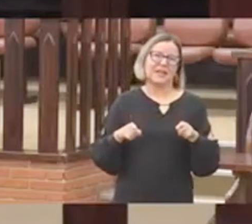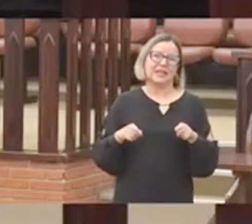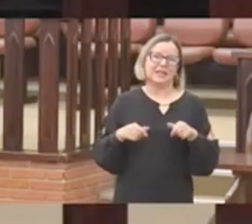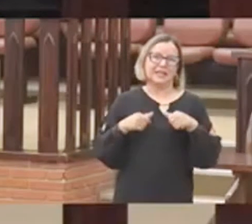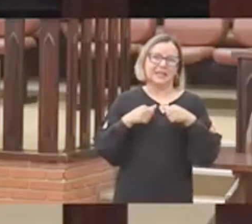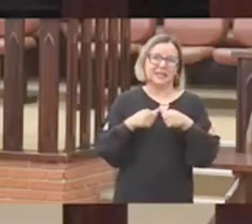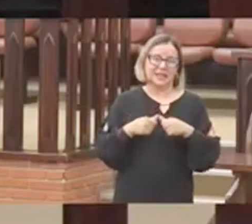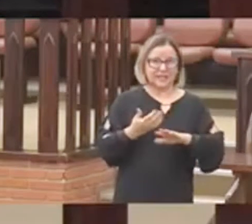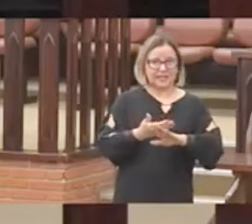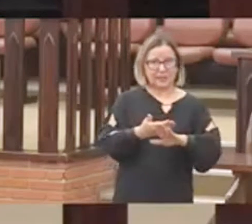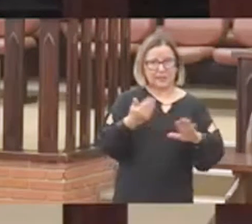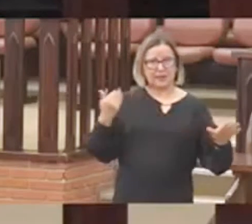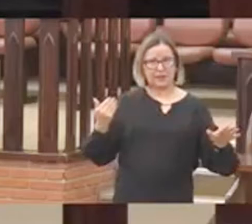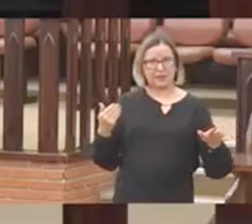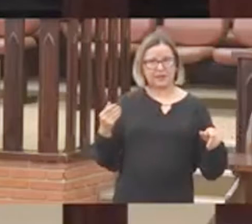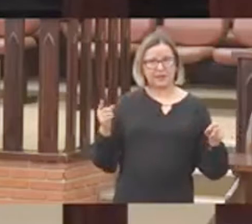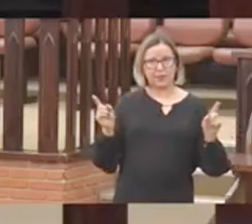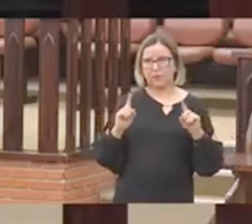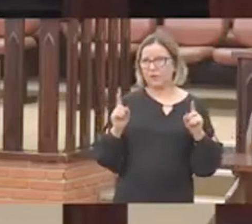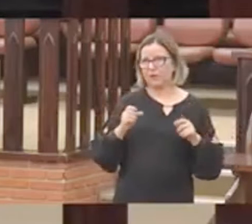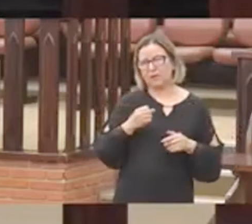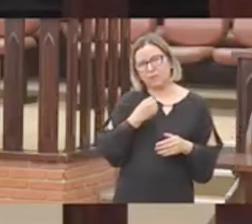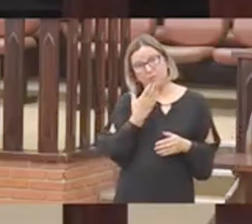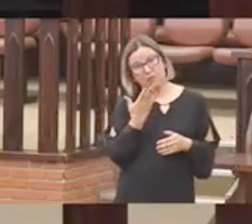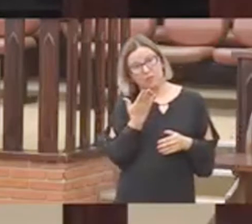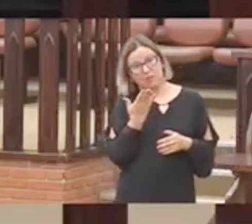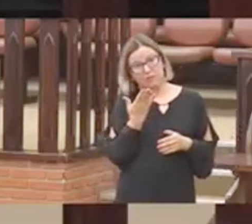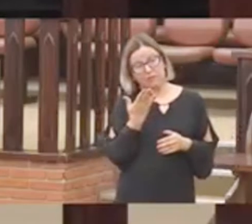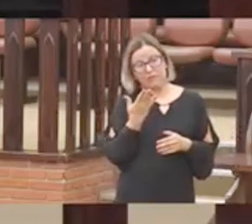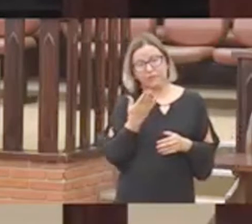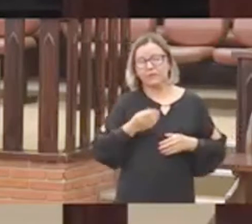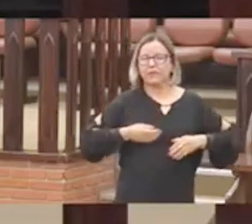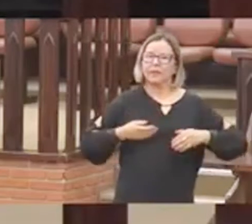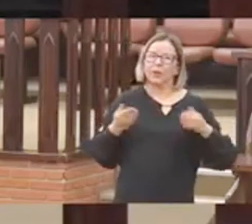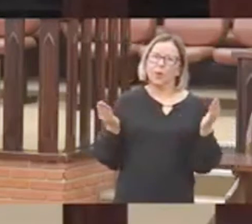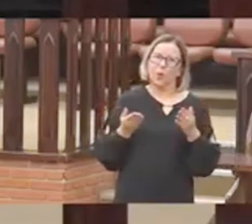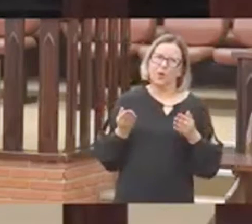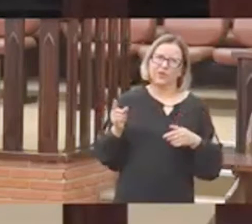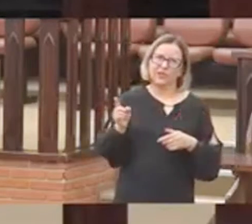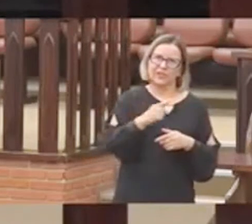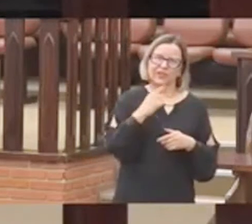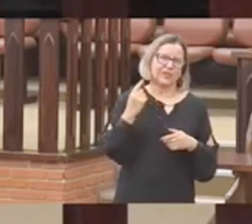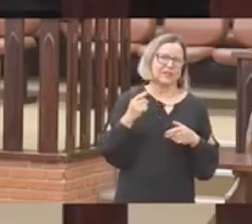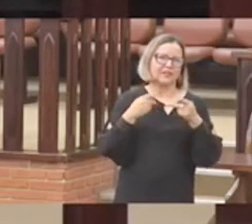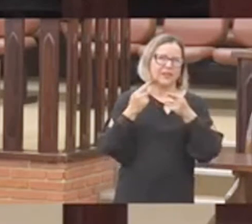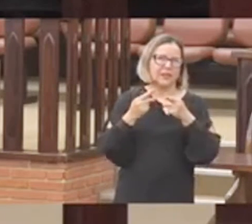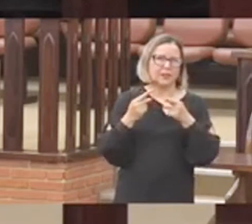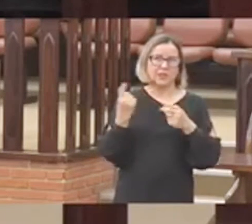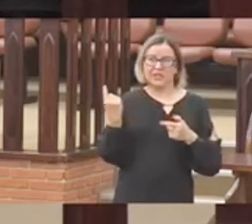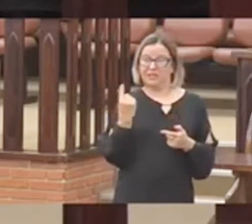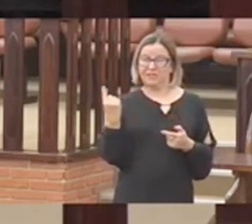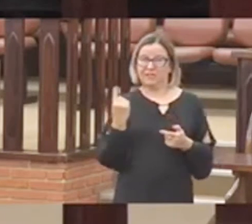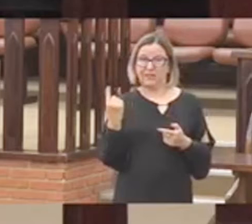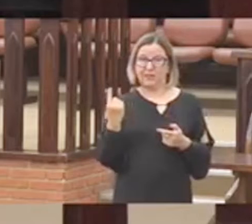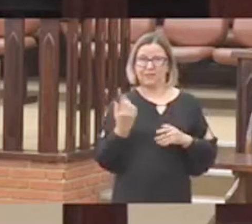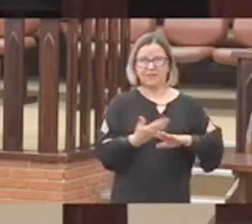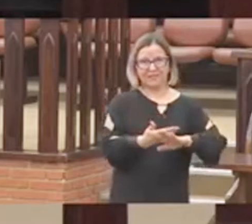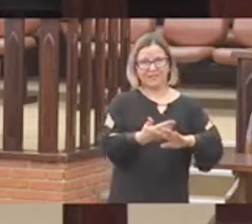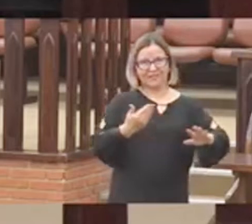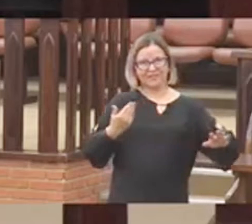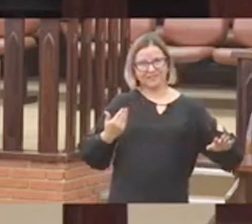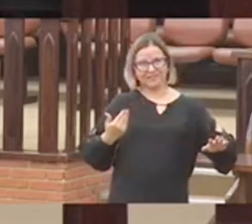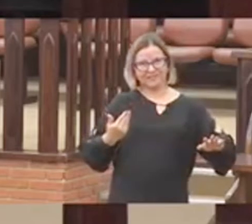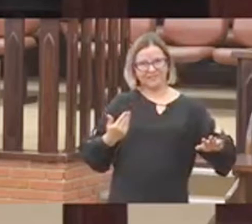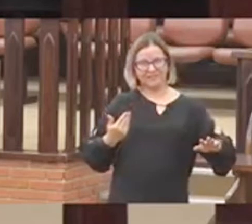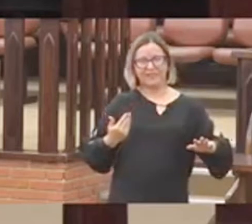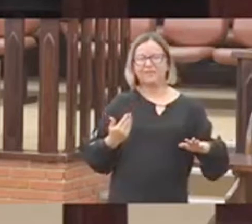de separação não são bons. Hoje nós estamos falando muito, de isolamento e separação, distanciamento